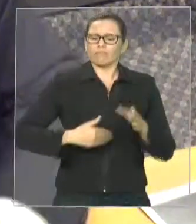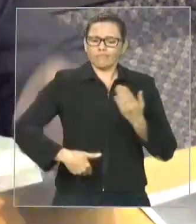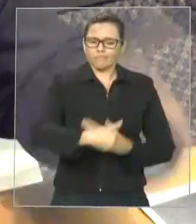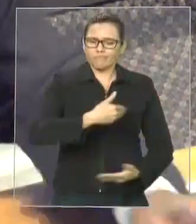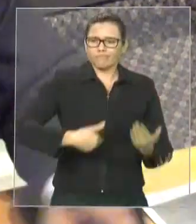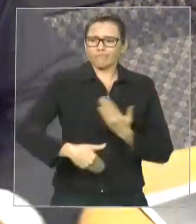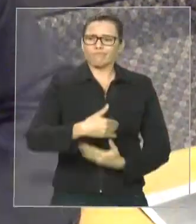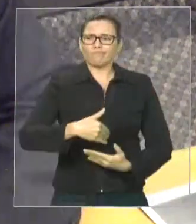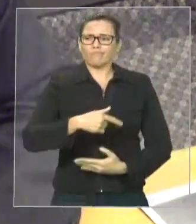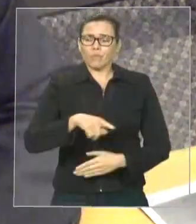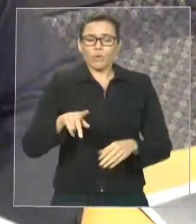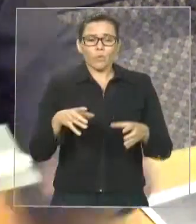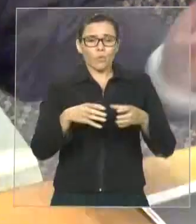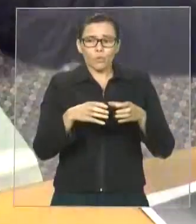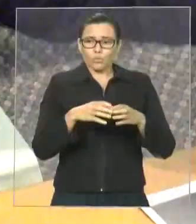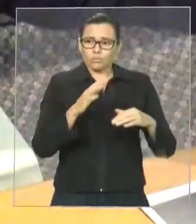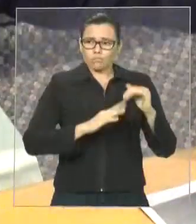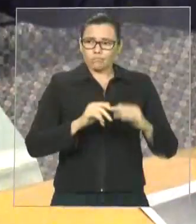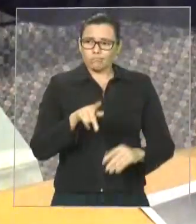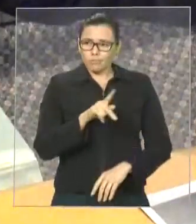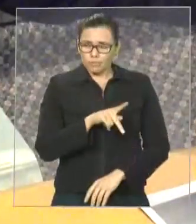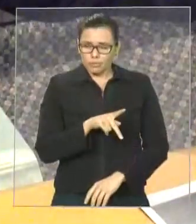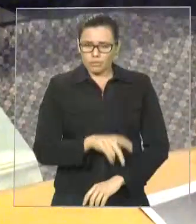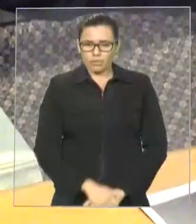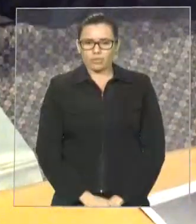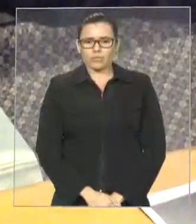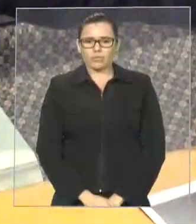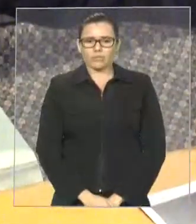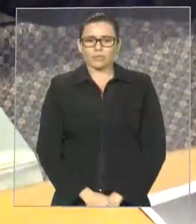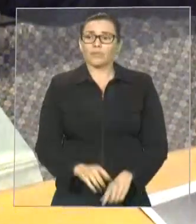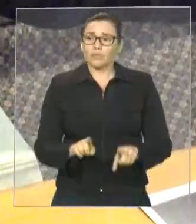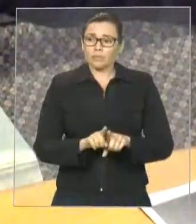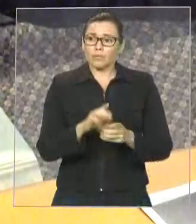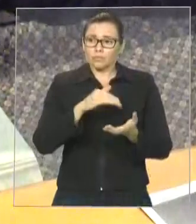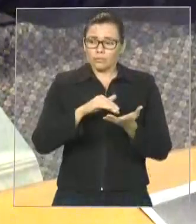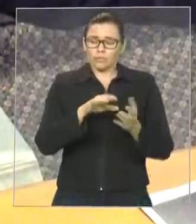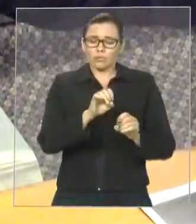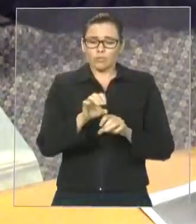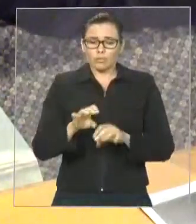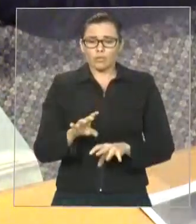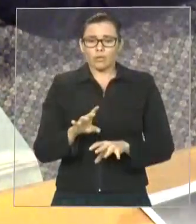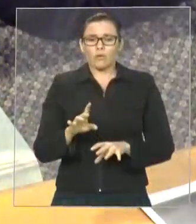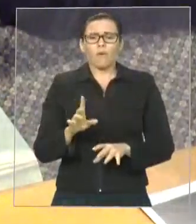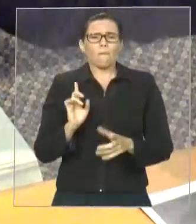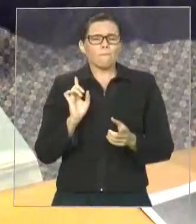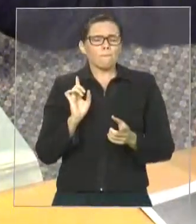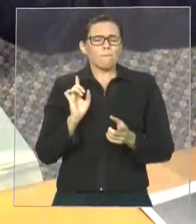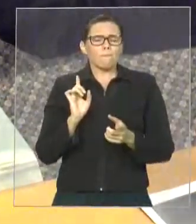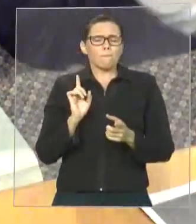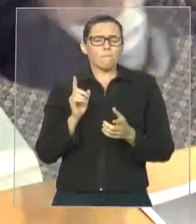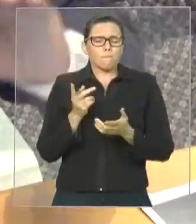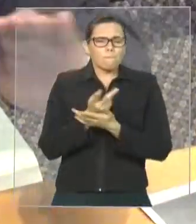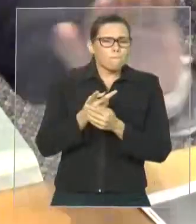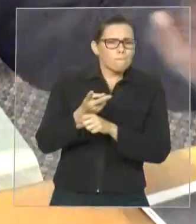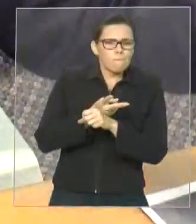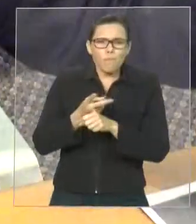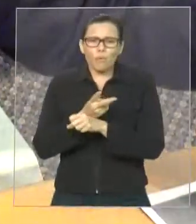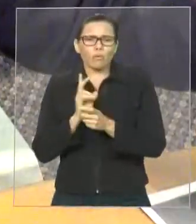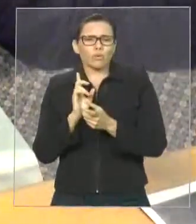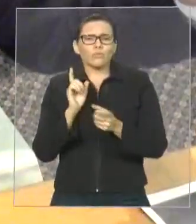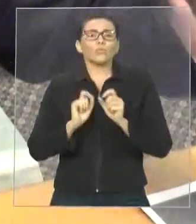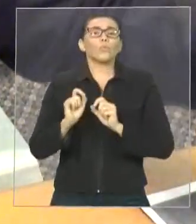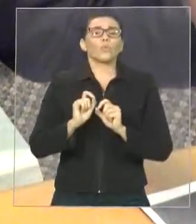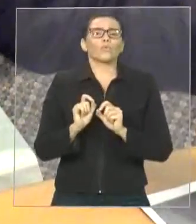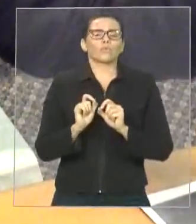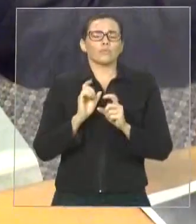professores, juntamente com o secretário, para solucionar o problema dos professores. E o mais importante, não é só